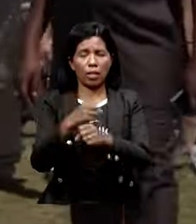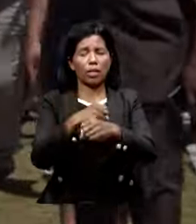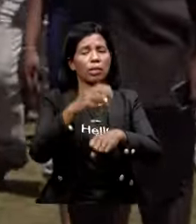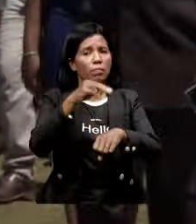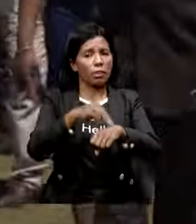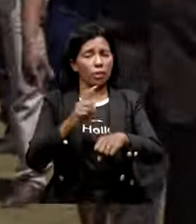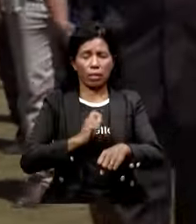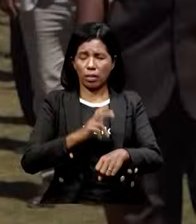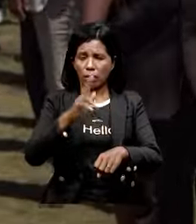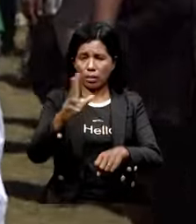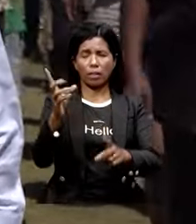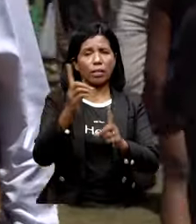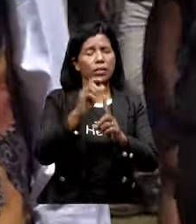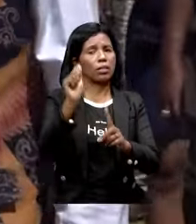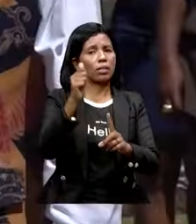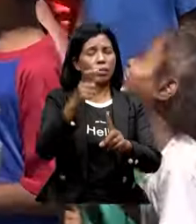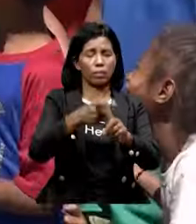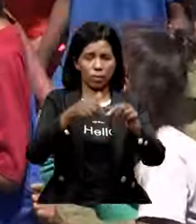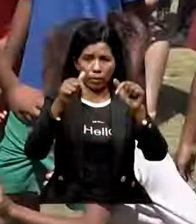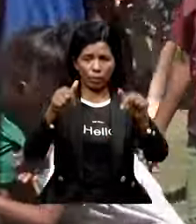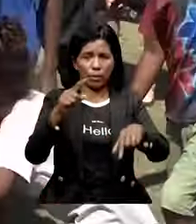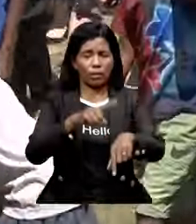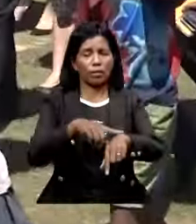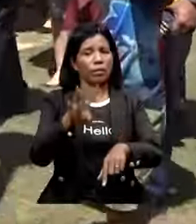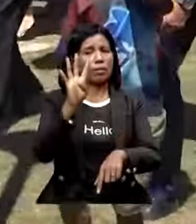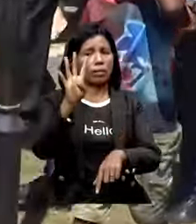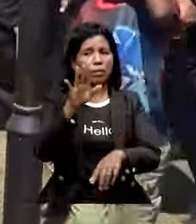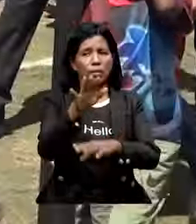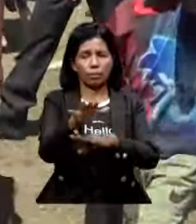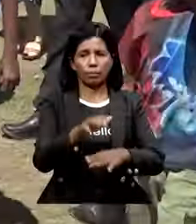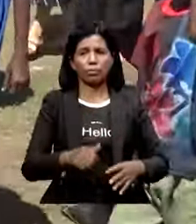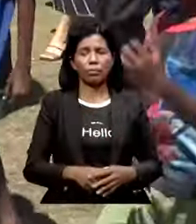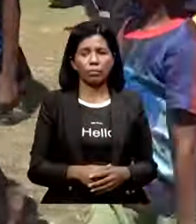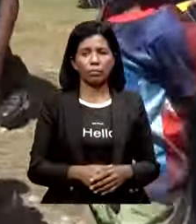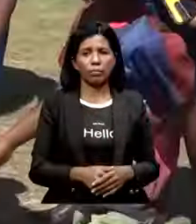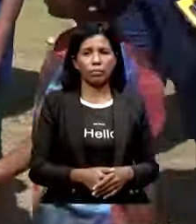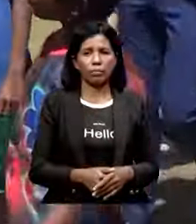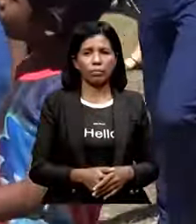e a Tacitolo, e a Loron Sanulo Fulané, Tucuhat Obalo Locraic. Agostinho da Costa, GMN.